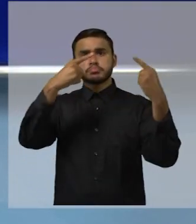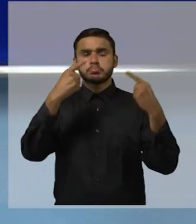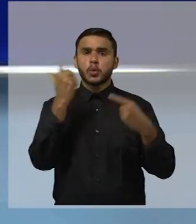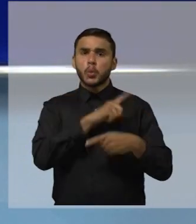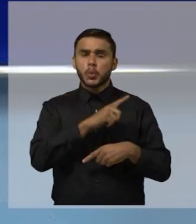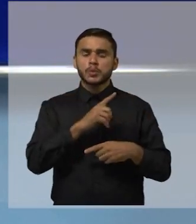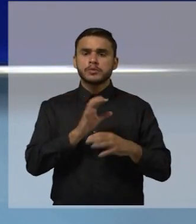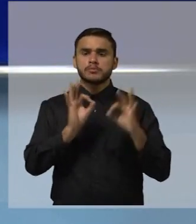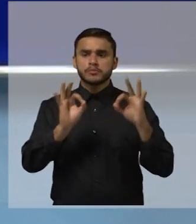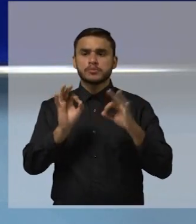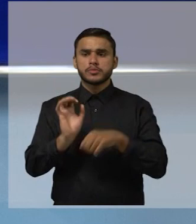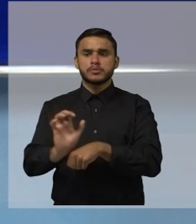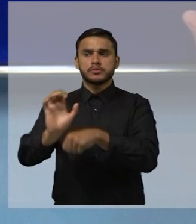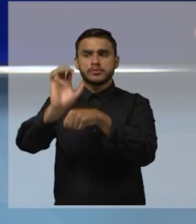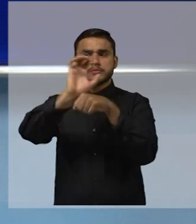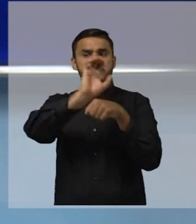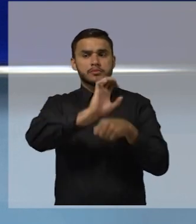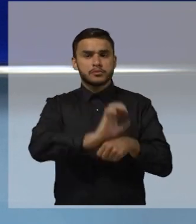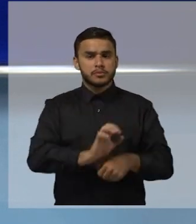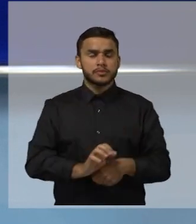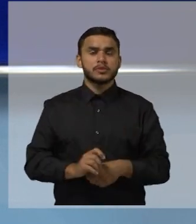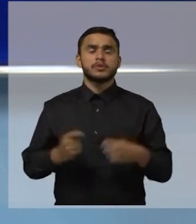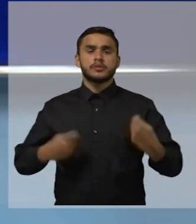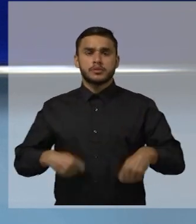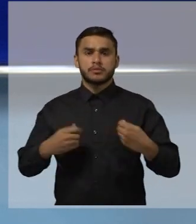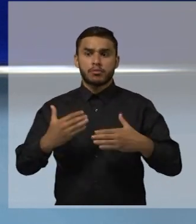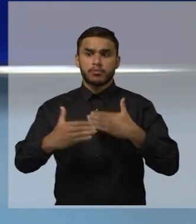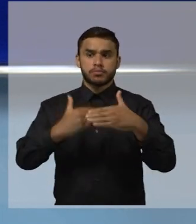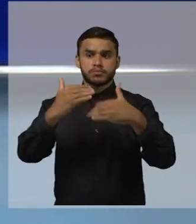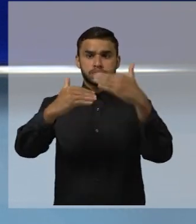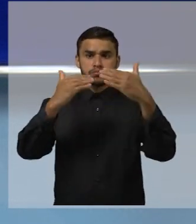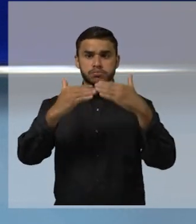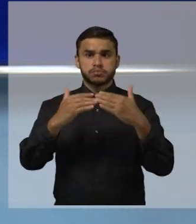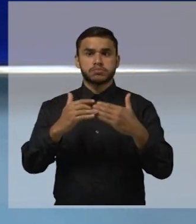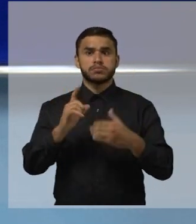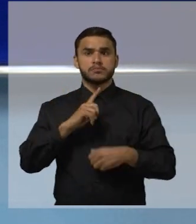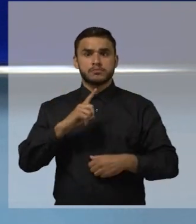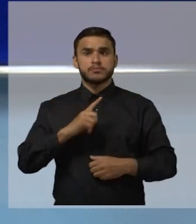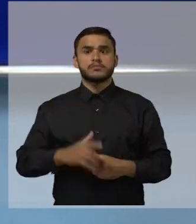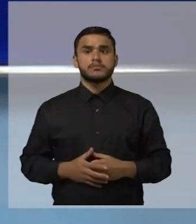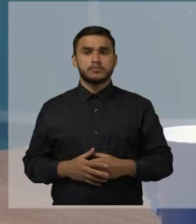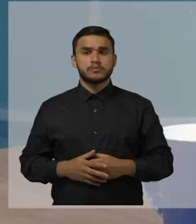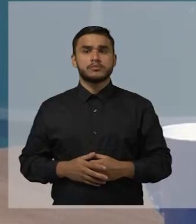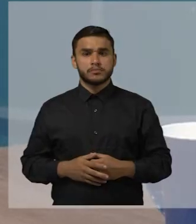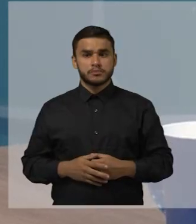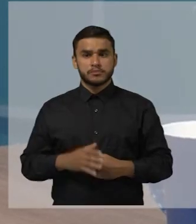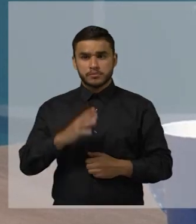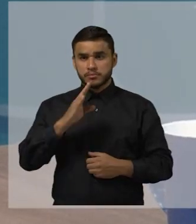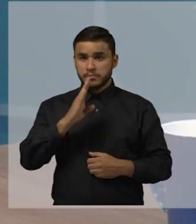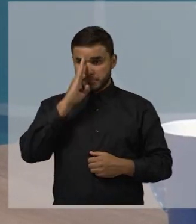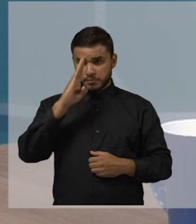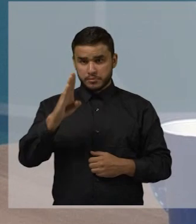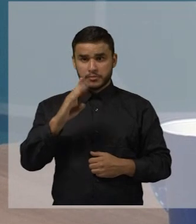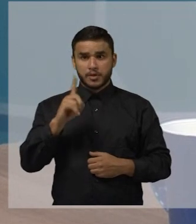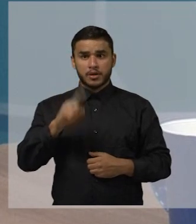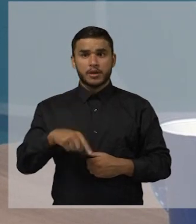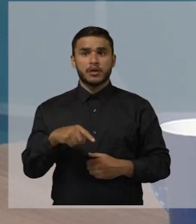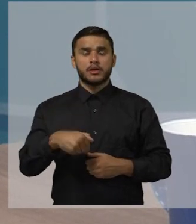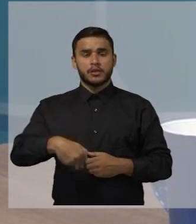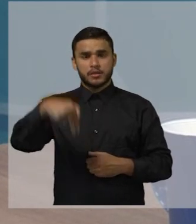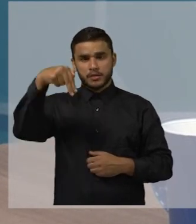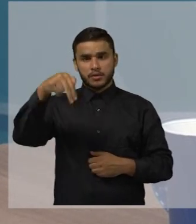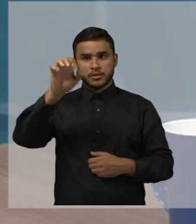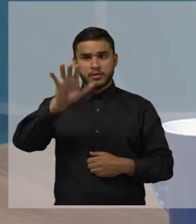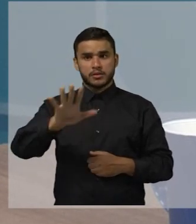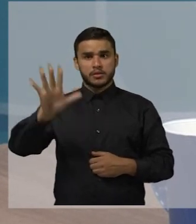possa pensar minimamente em desenvolvimento regional, especialmente para as regiões Nordeste